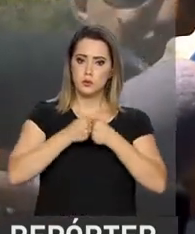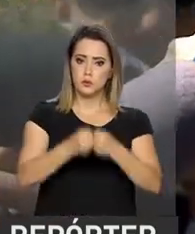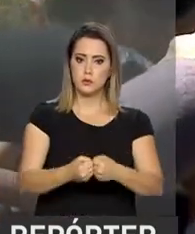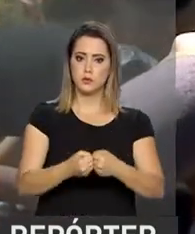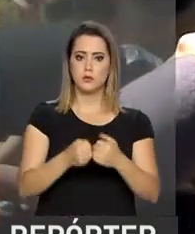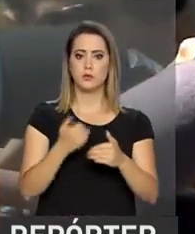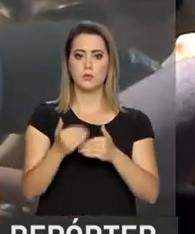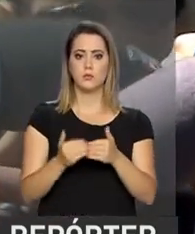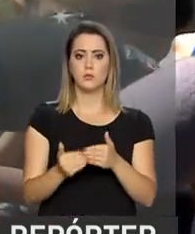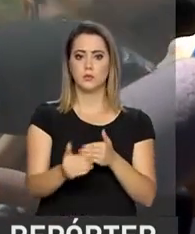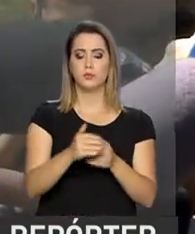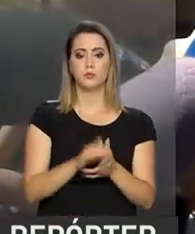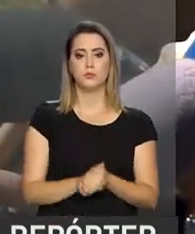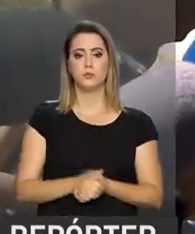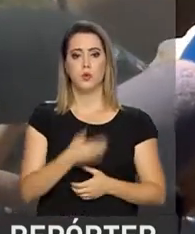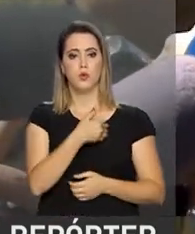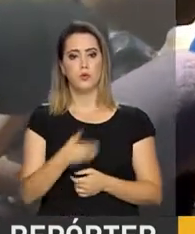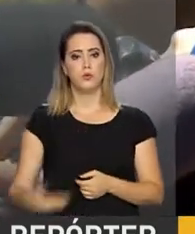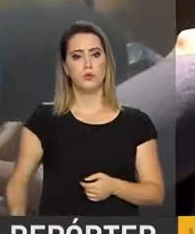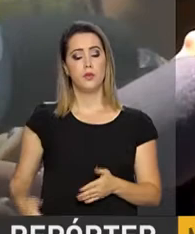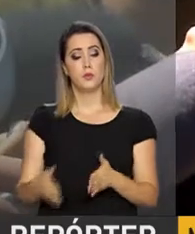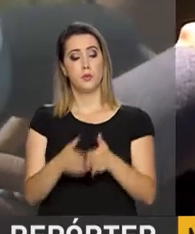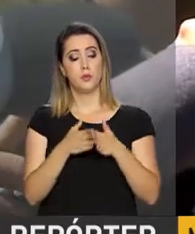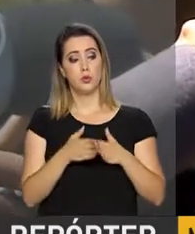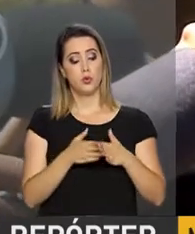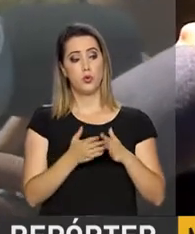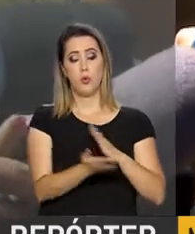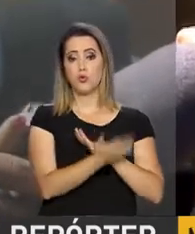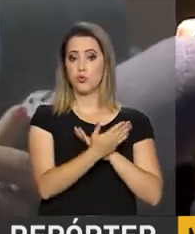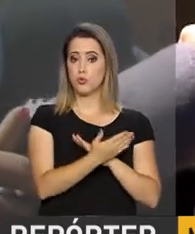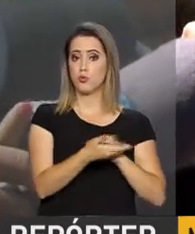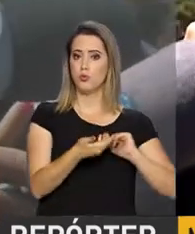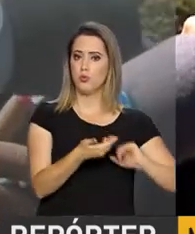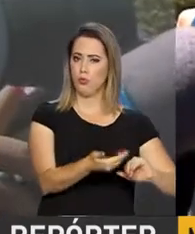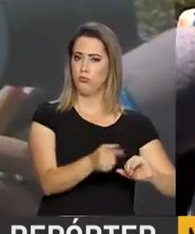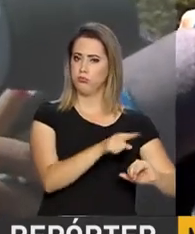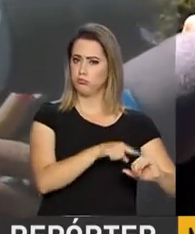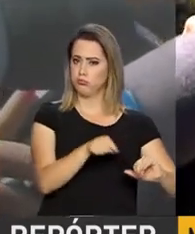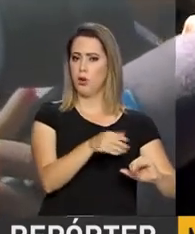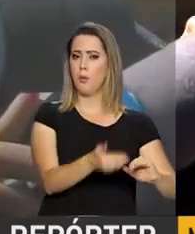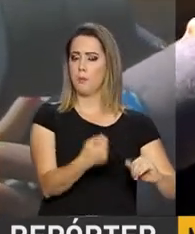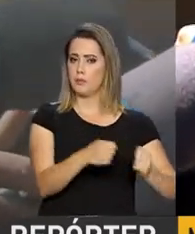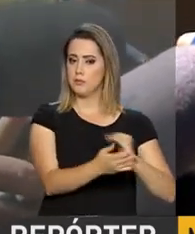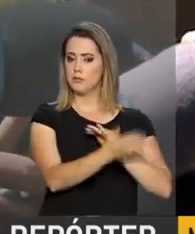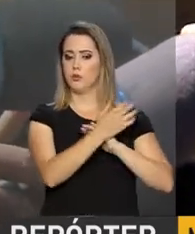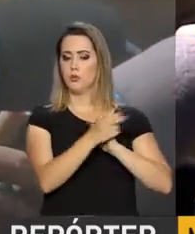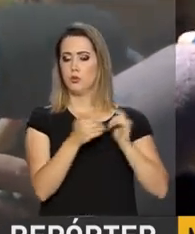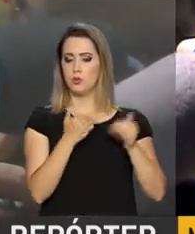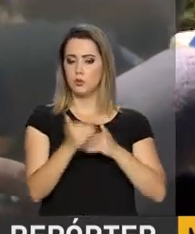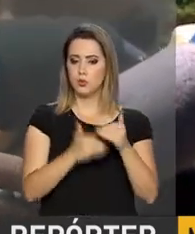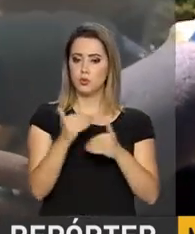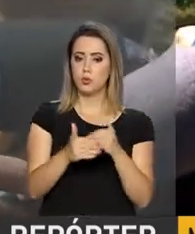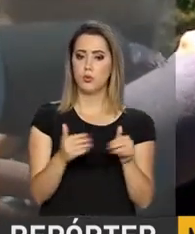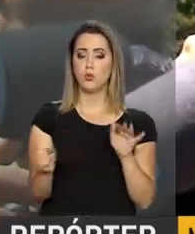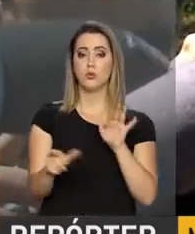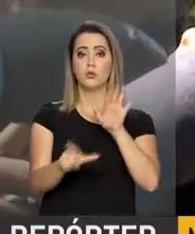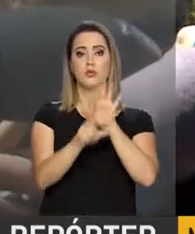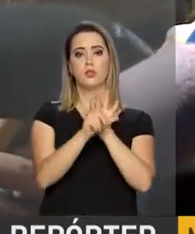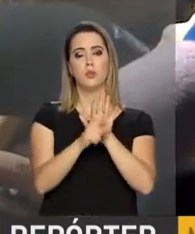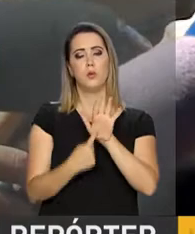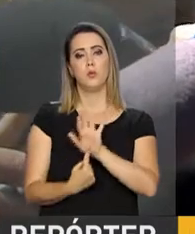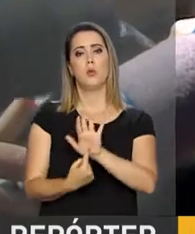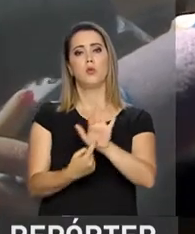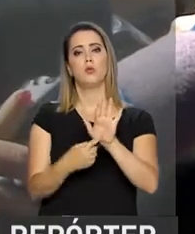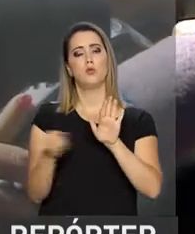avançando o governo pediu apoio ao congresso nacional para dar sequência às reformas mostrou os benefícios da reforma que já